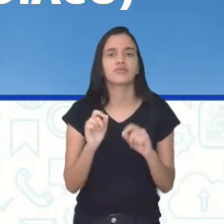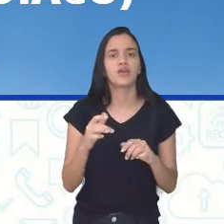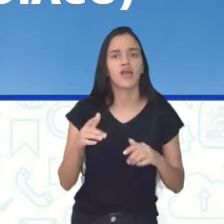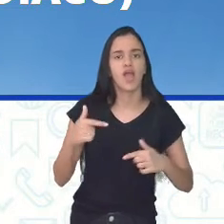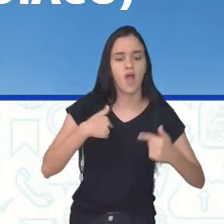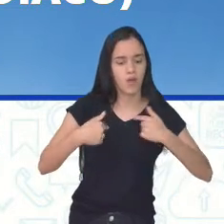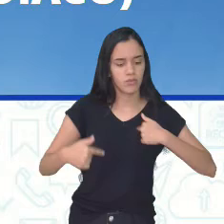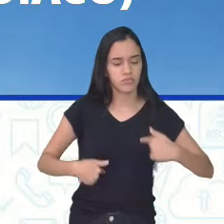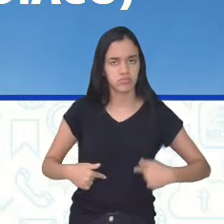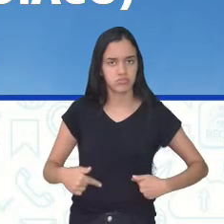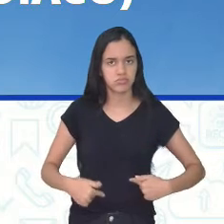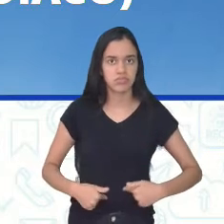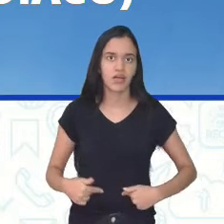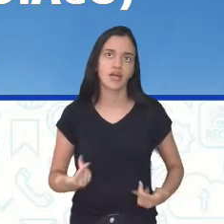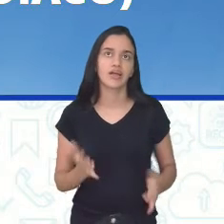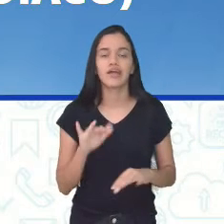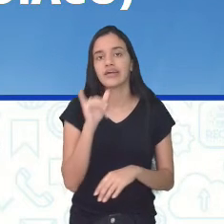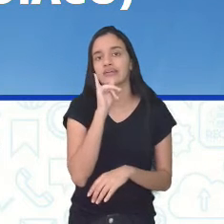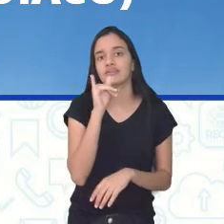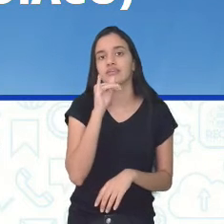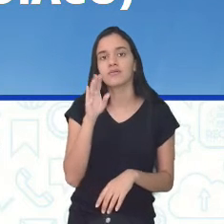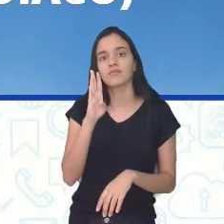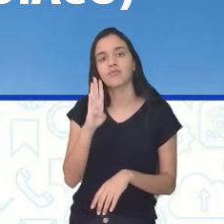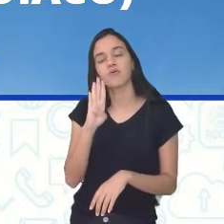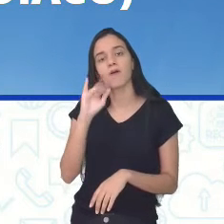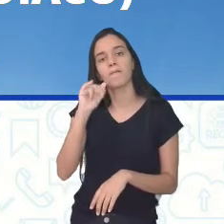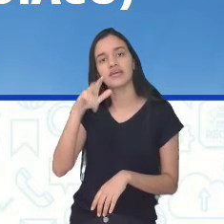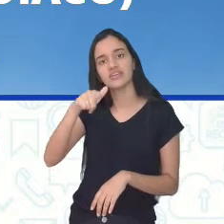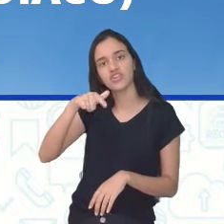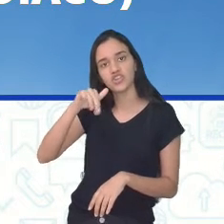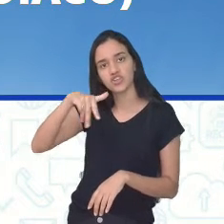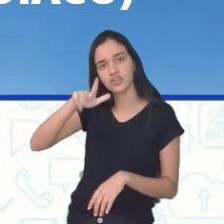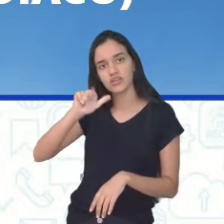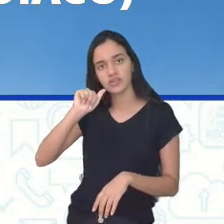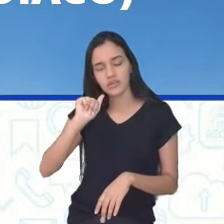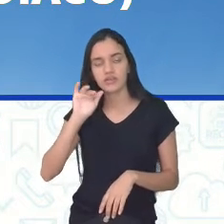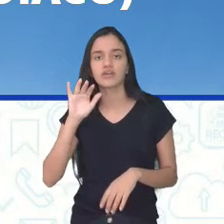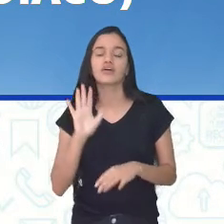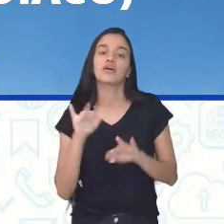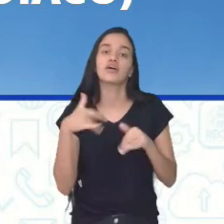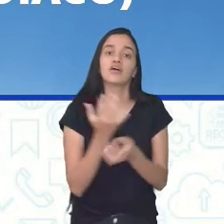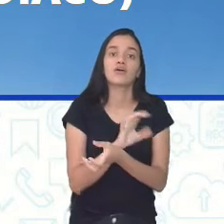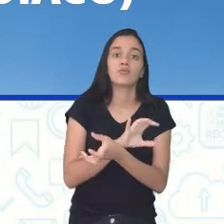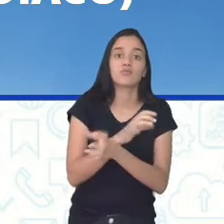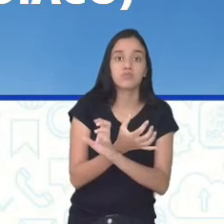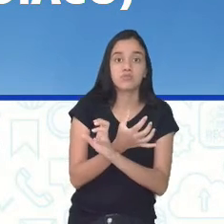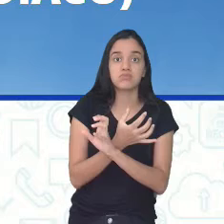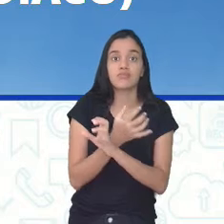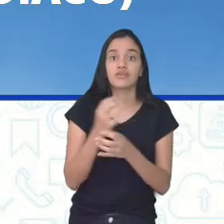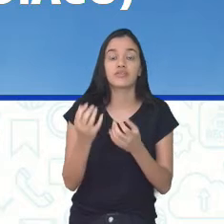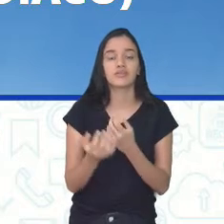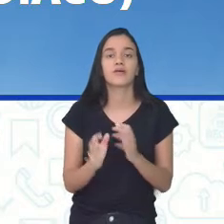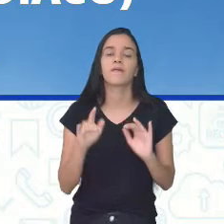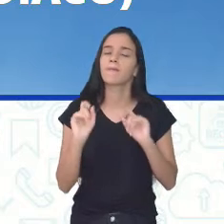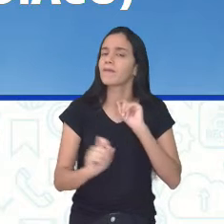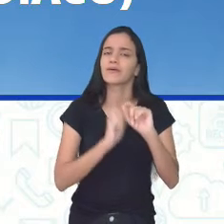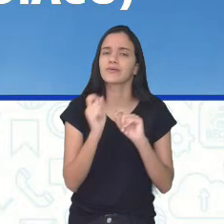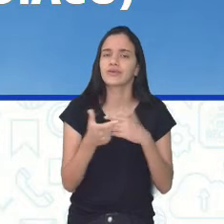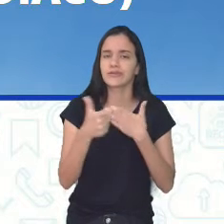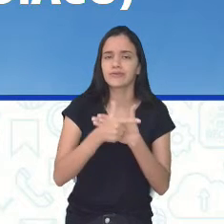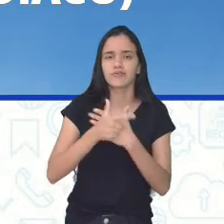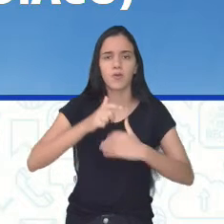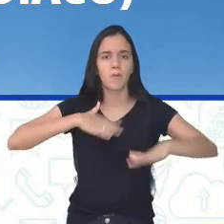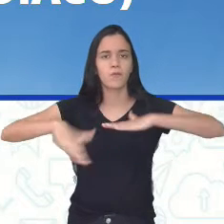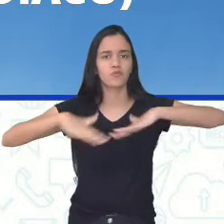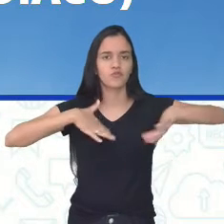órgãos, como é o caso da bexiga urinária. O tecido esquelético são os nossos músculos, que vão fazer todo o